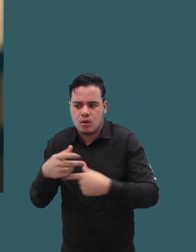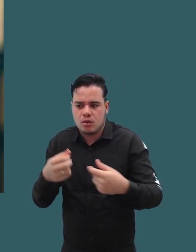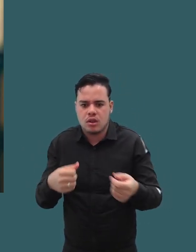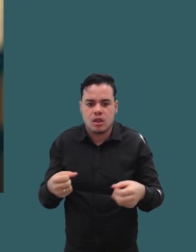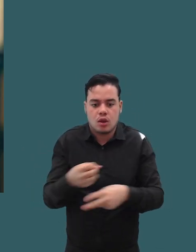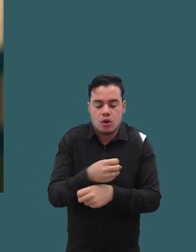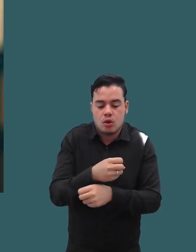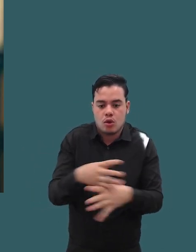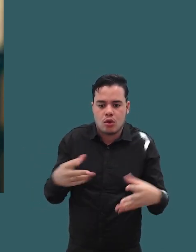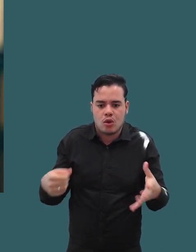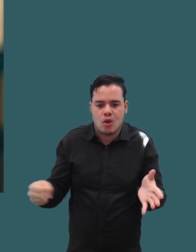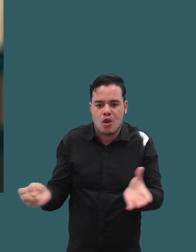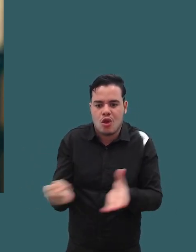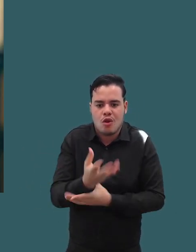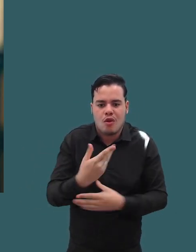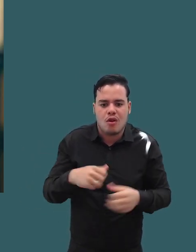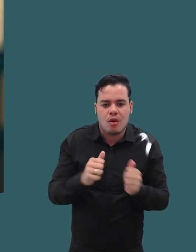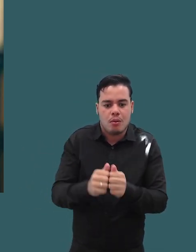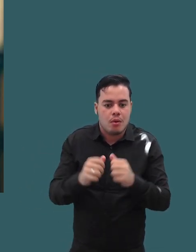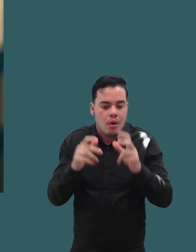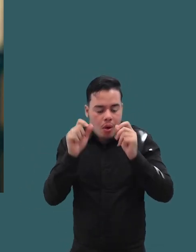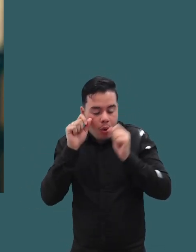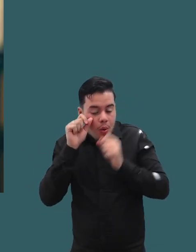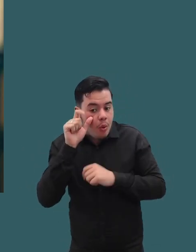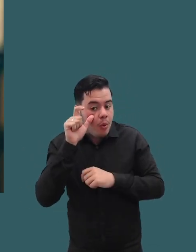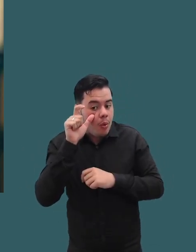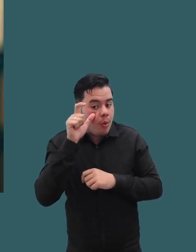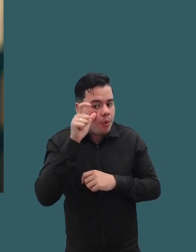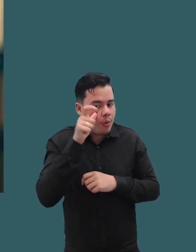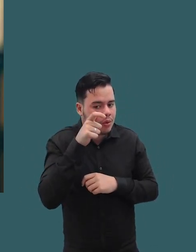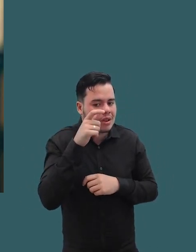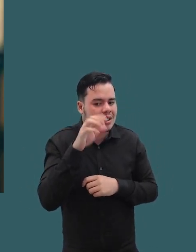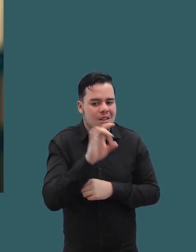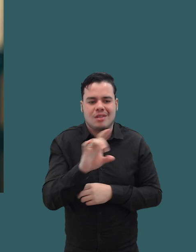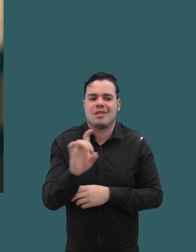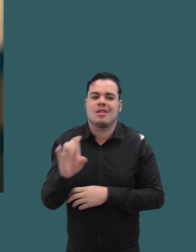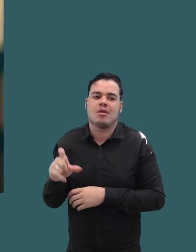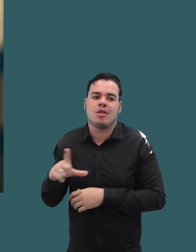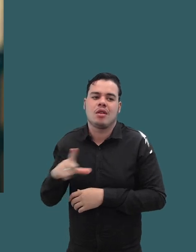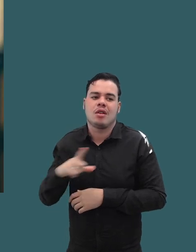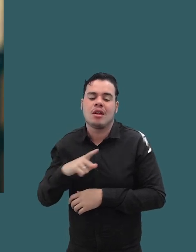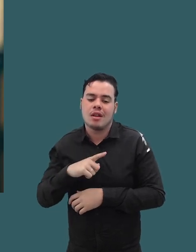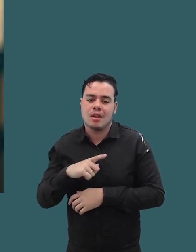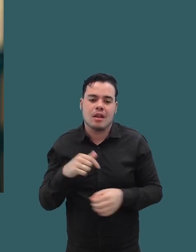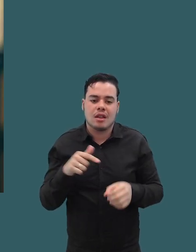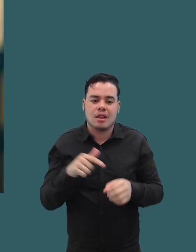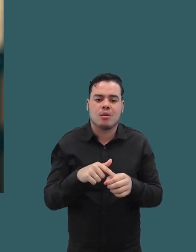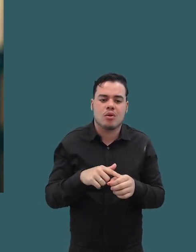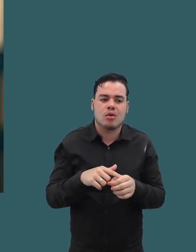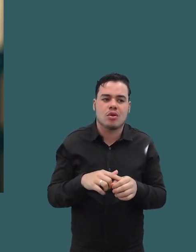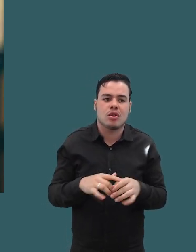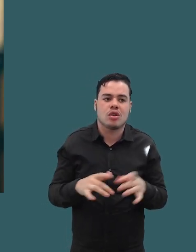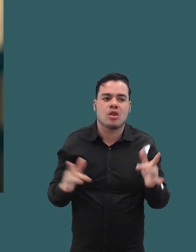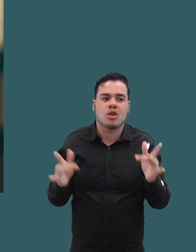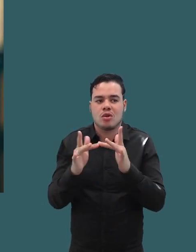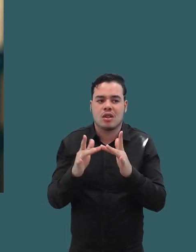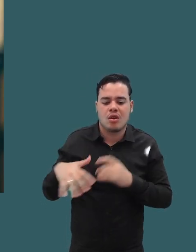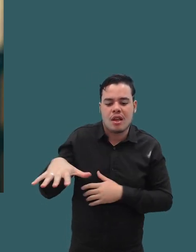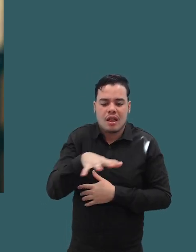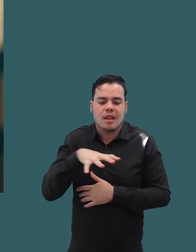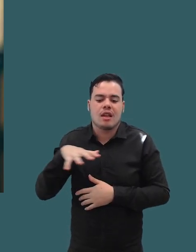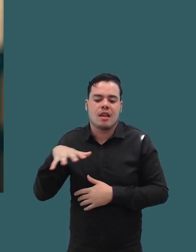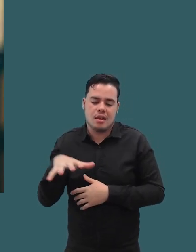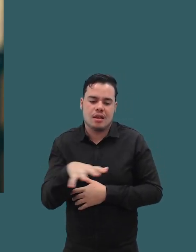dos jornalistas e comunicadores, para que a gente estabeleça essa ponte entre a academia, a área